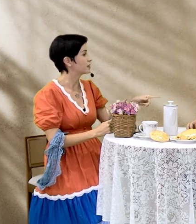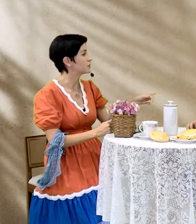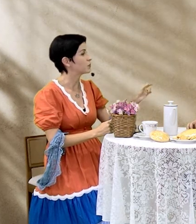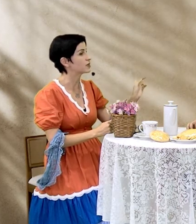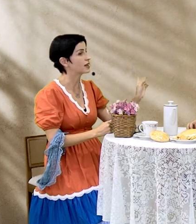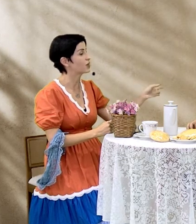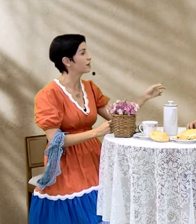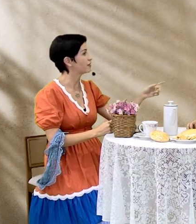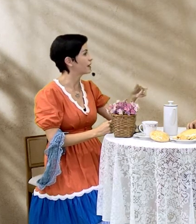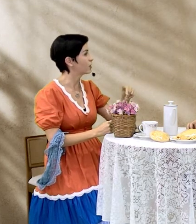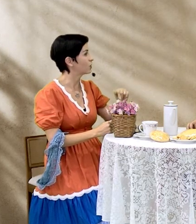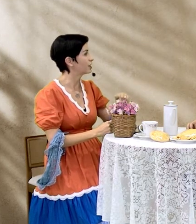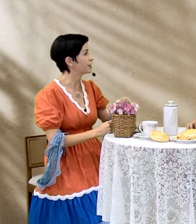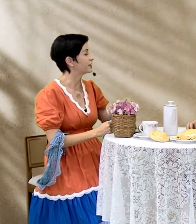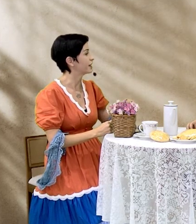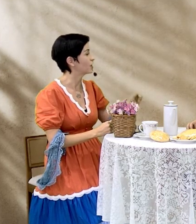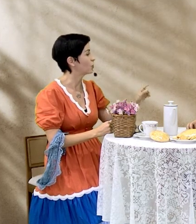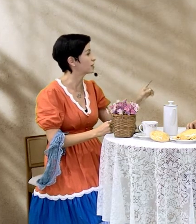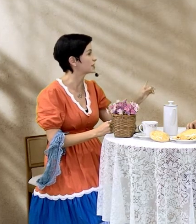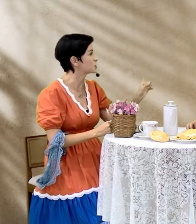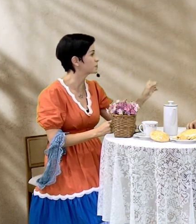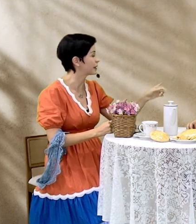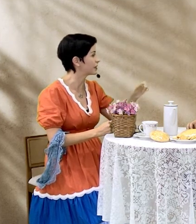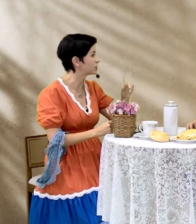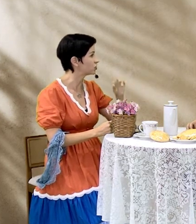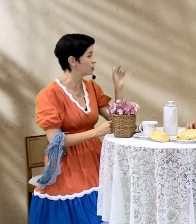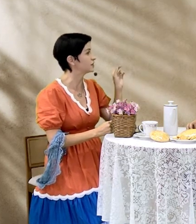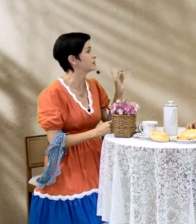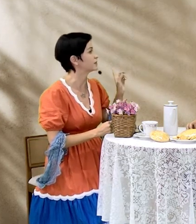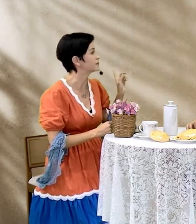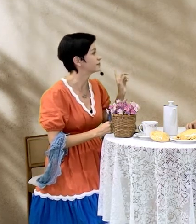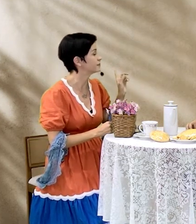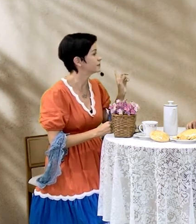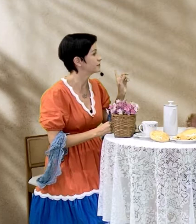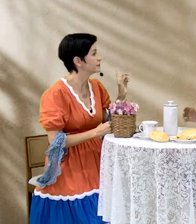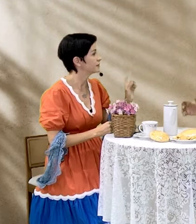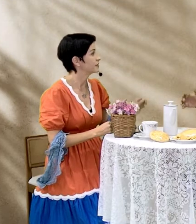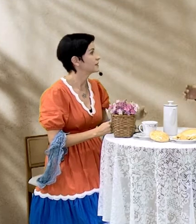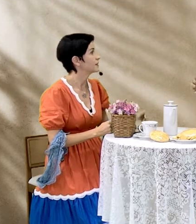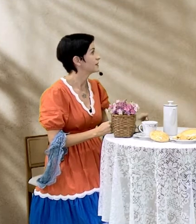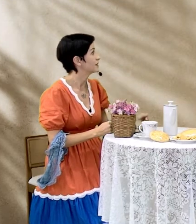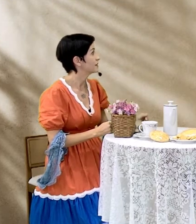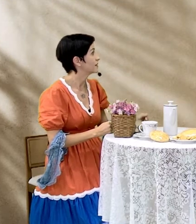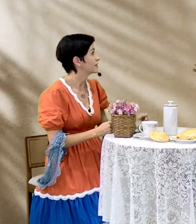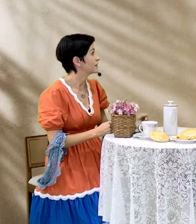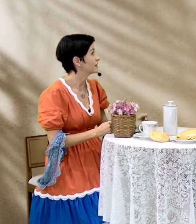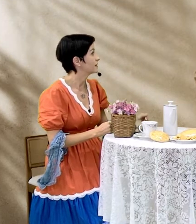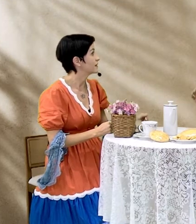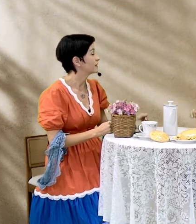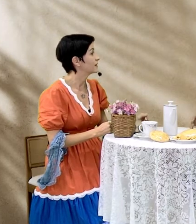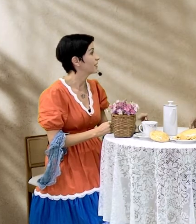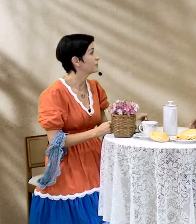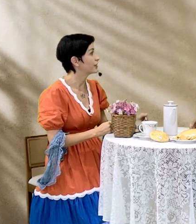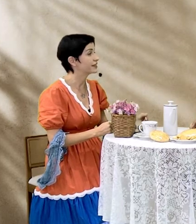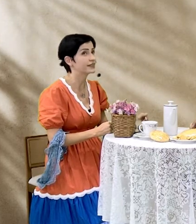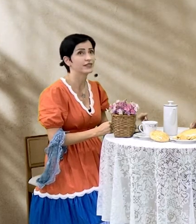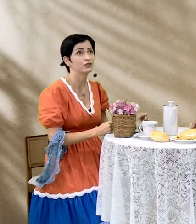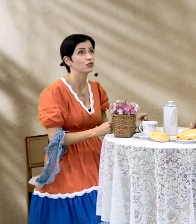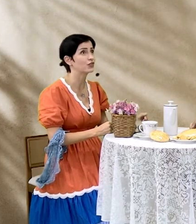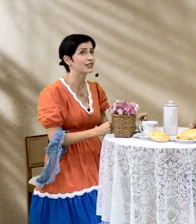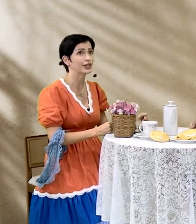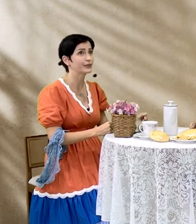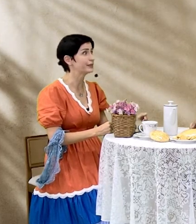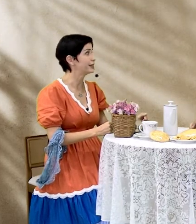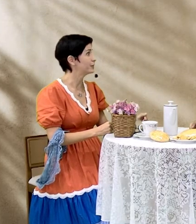moça disse, pois agora vai recolher. Recolha essas penas todinha. As penas saíram voando tudo pela cidade. Toda. E a velha disse,